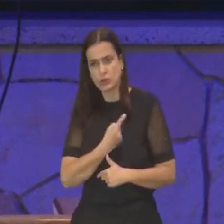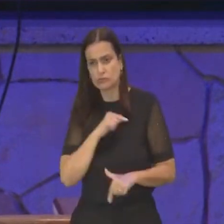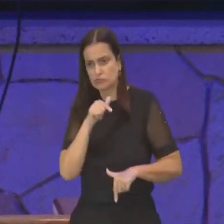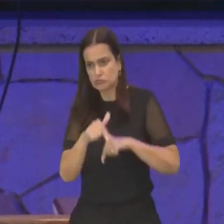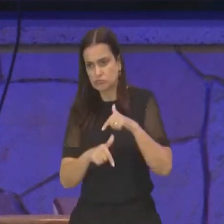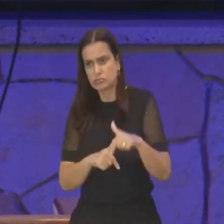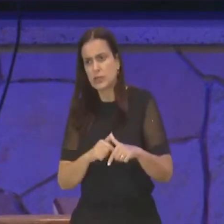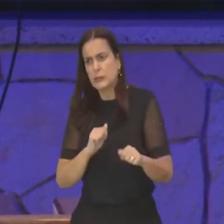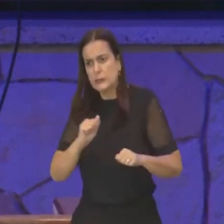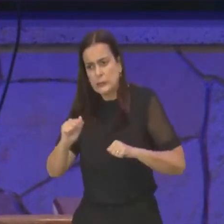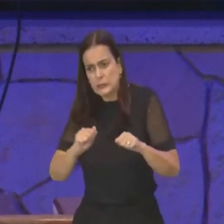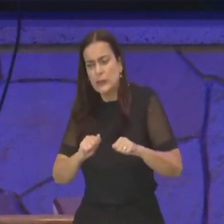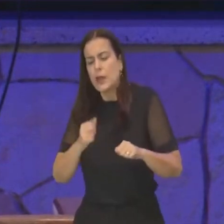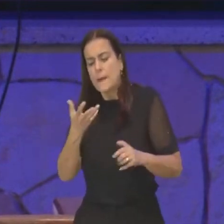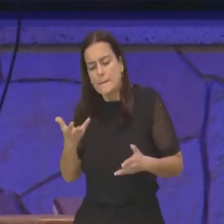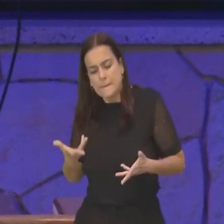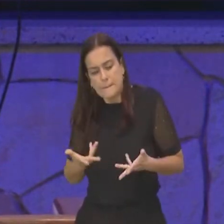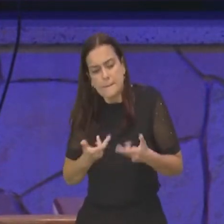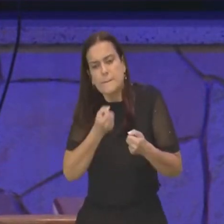práticas generosas,